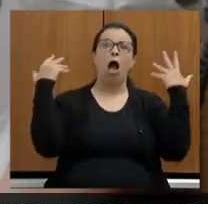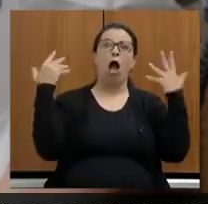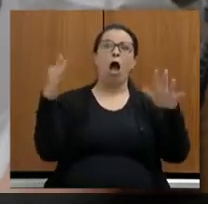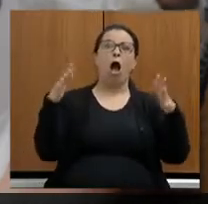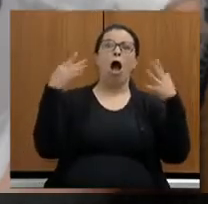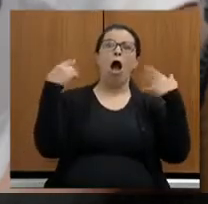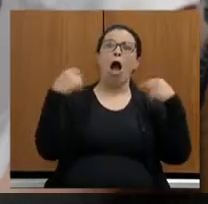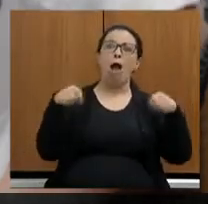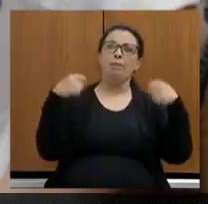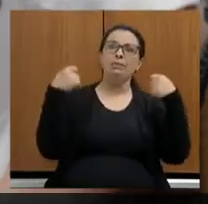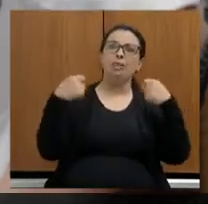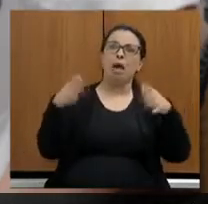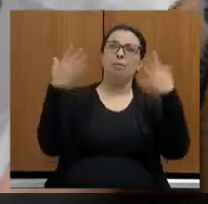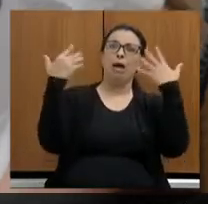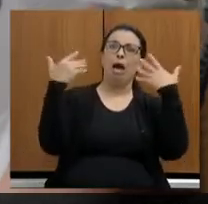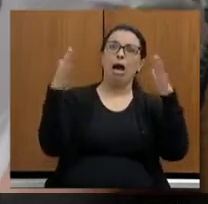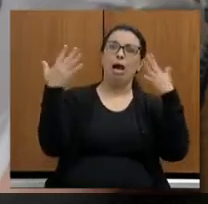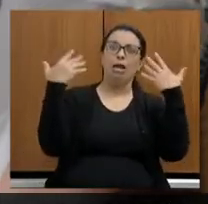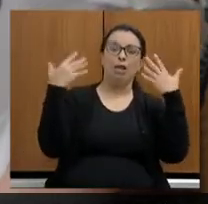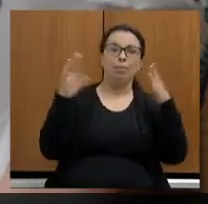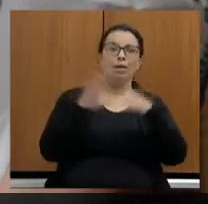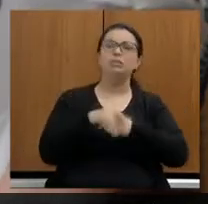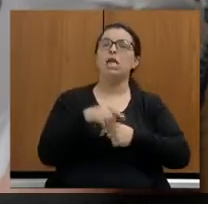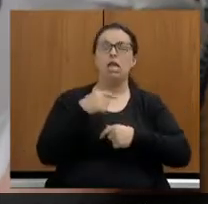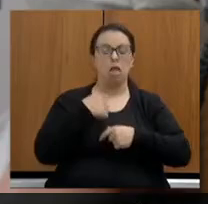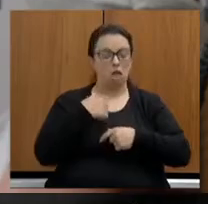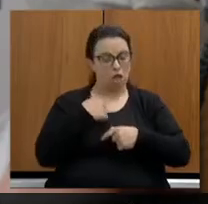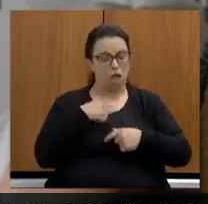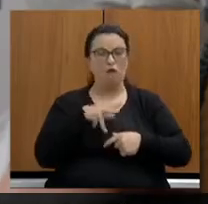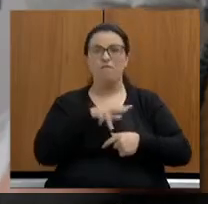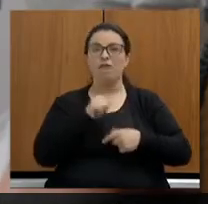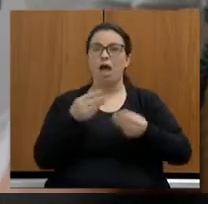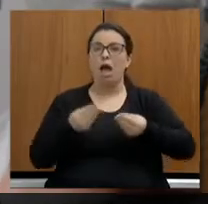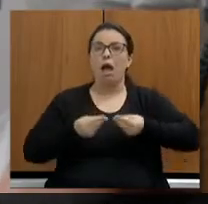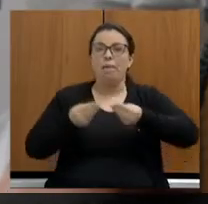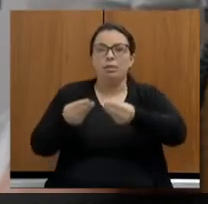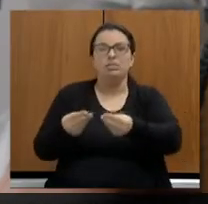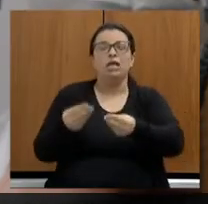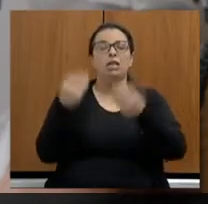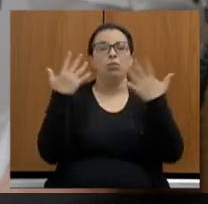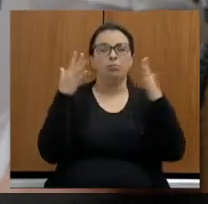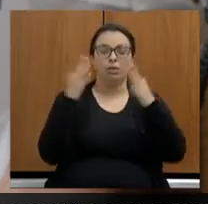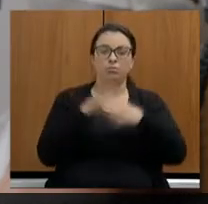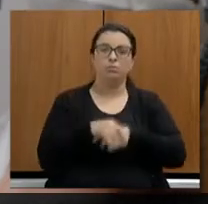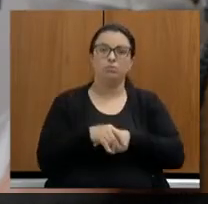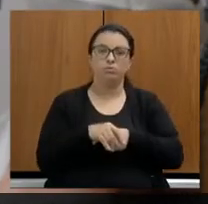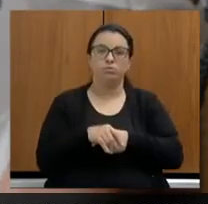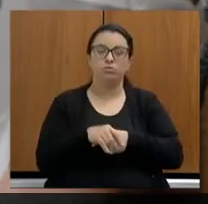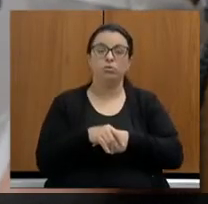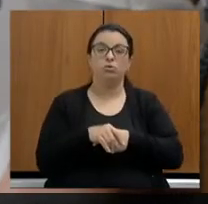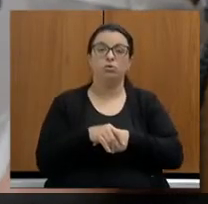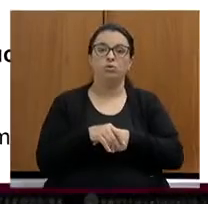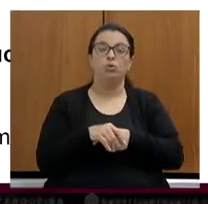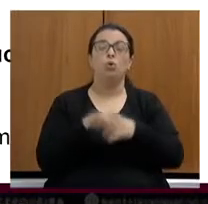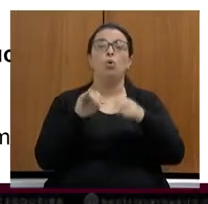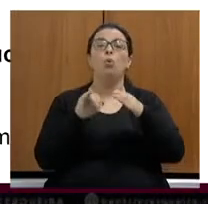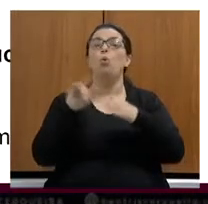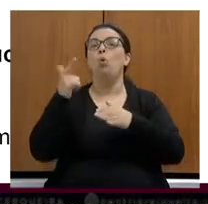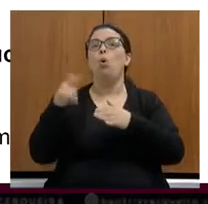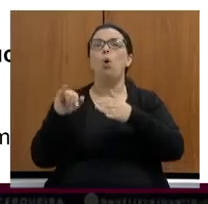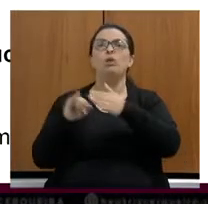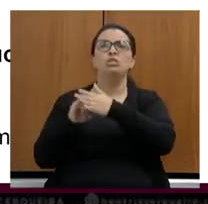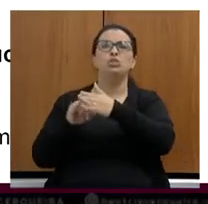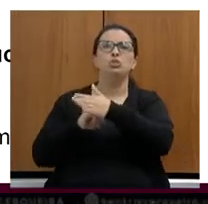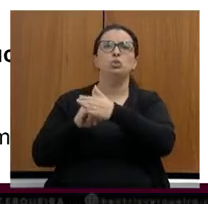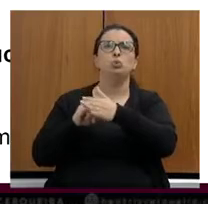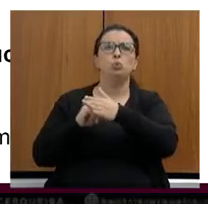de congratulações para Unibanco nós vamos eu vou fazer questão de apresentar o Instituto decorre Esta possibilidade a educação também tudo foi dito